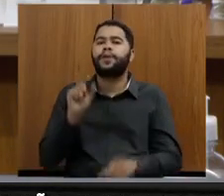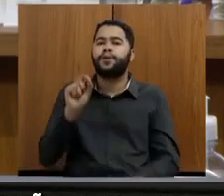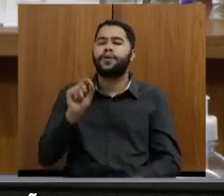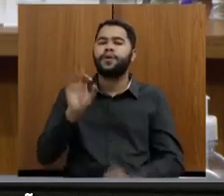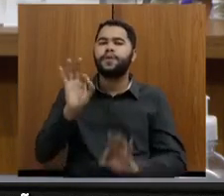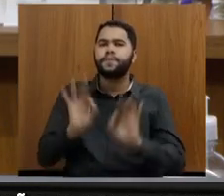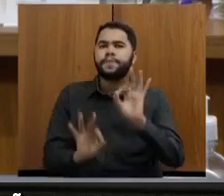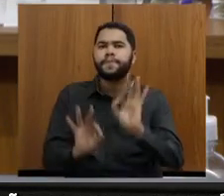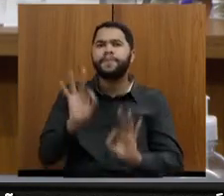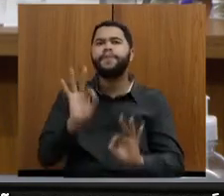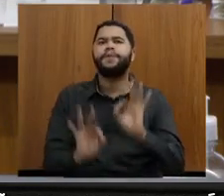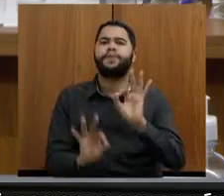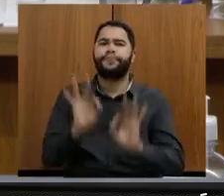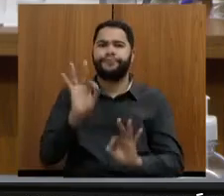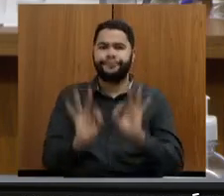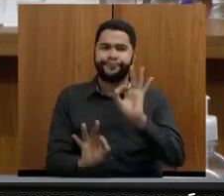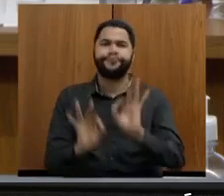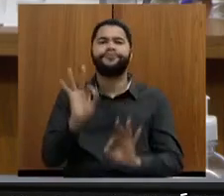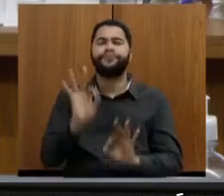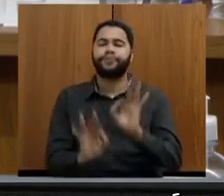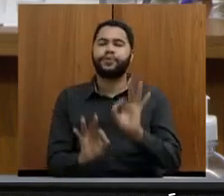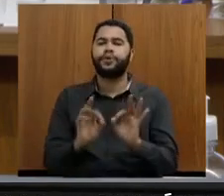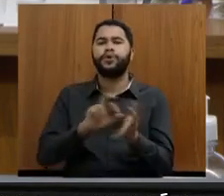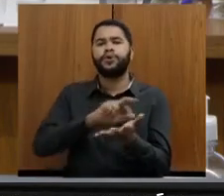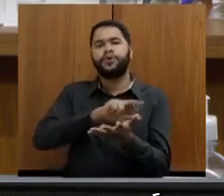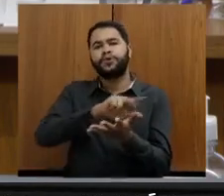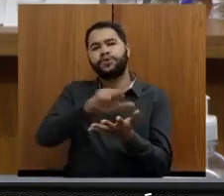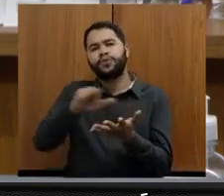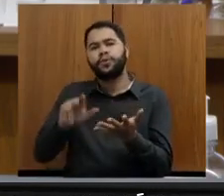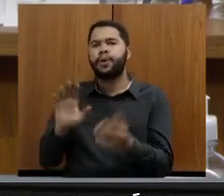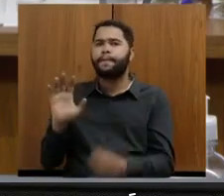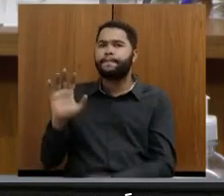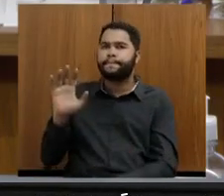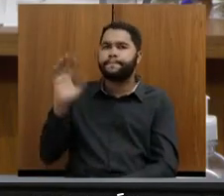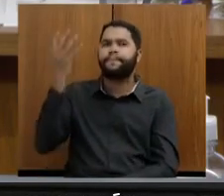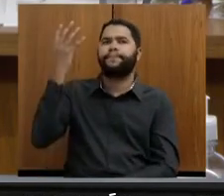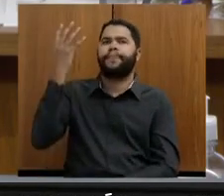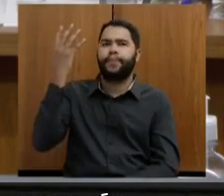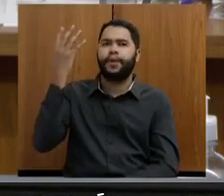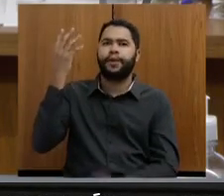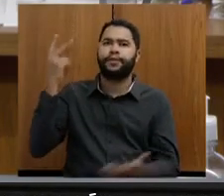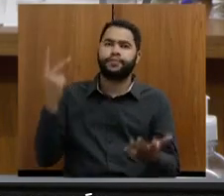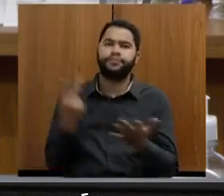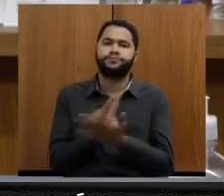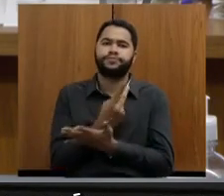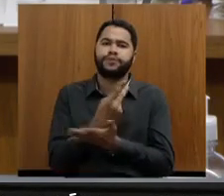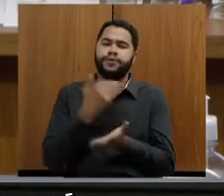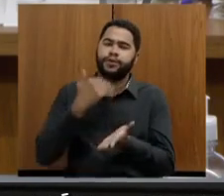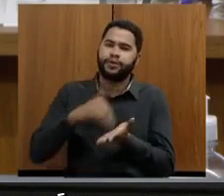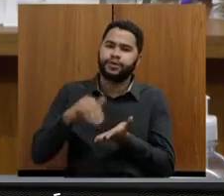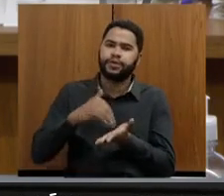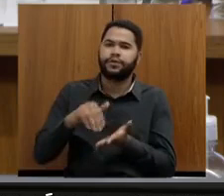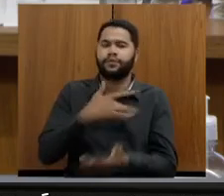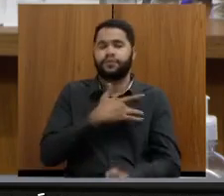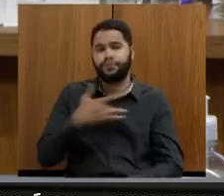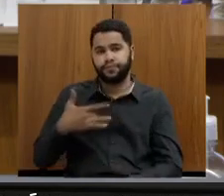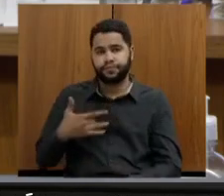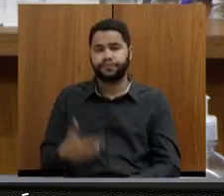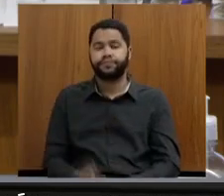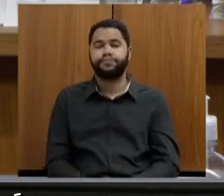no planejamento a de diversas situações enfrentadas pela Secretaria de